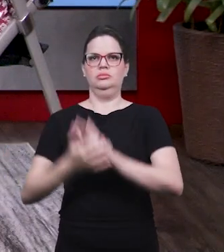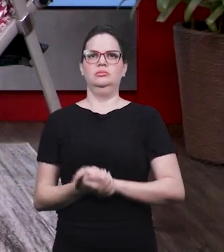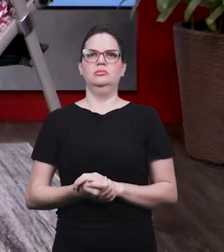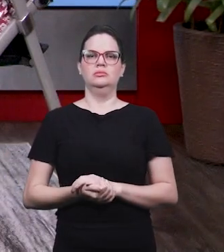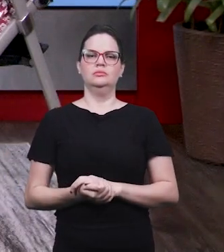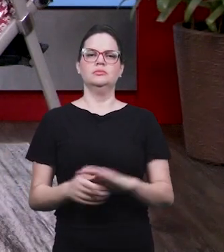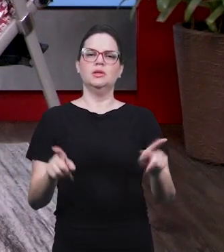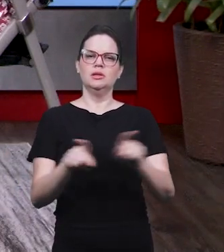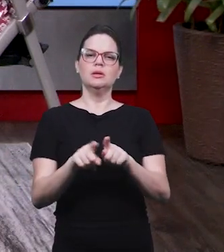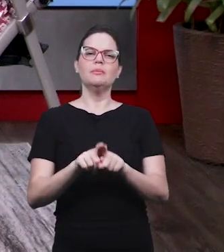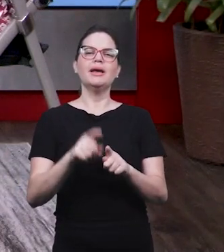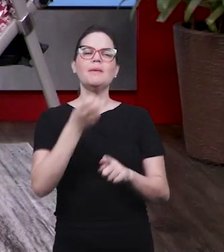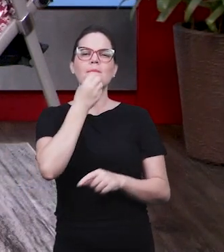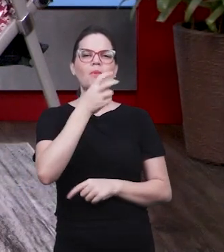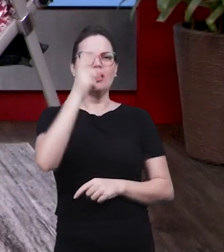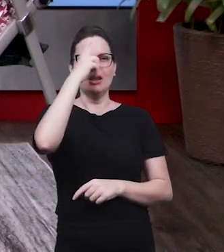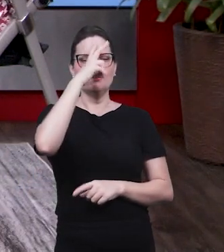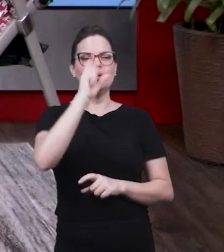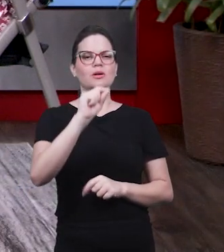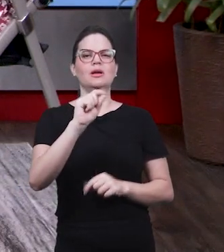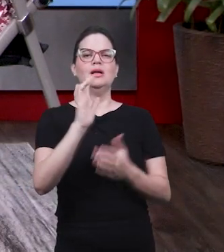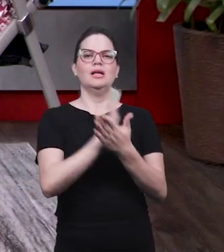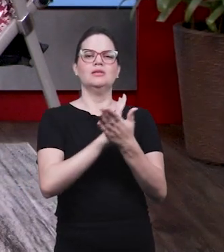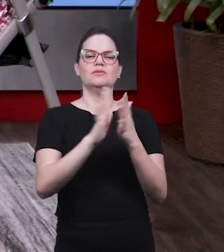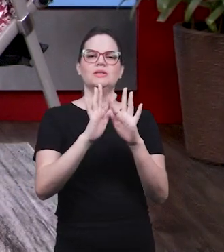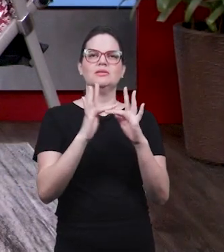que às vezes nós sabemos, até mesmo por